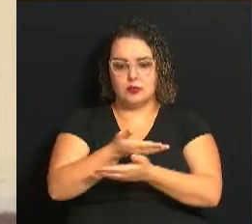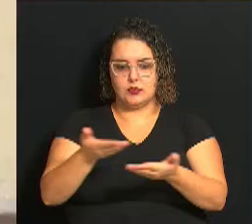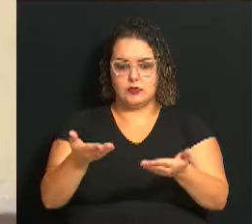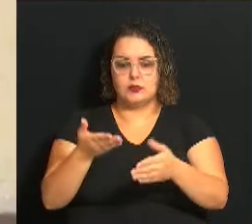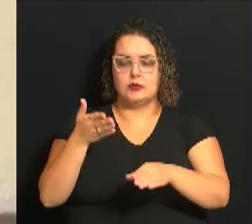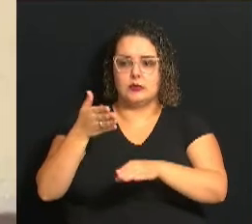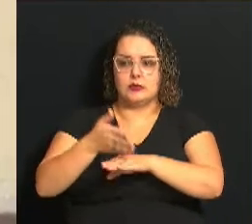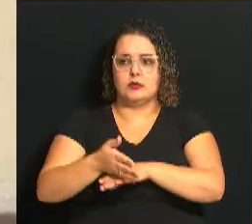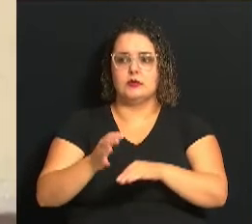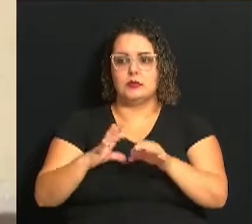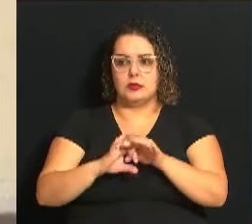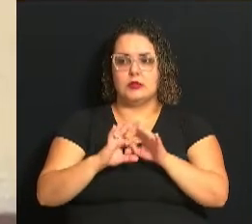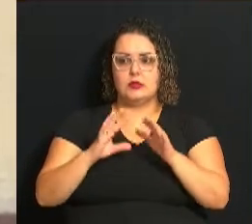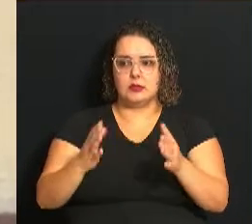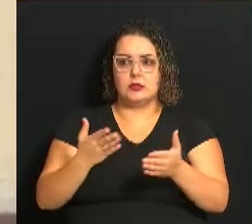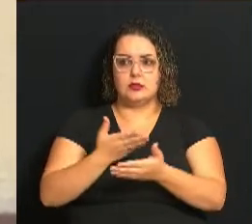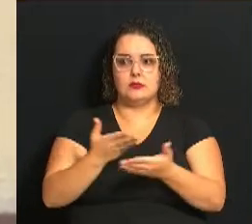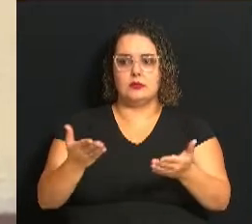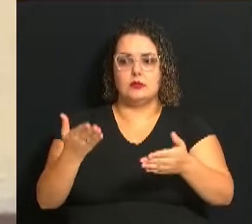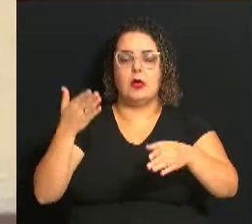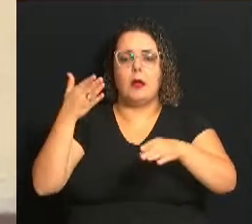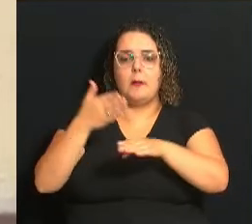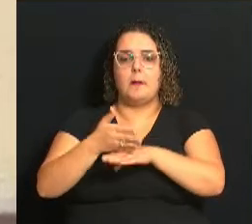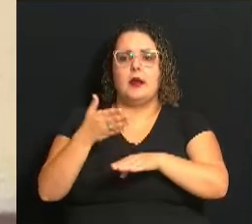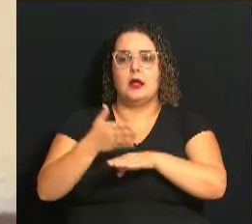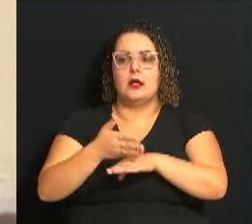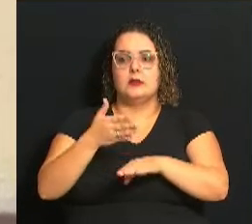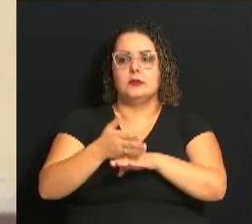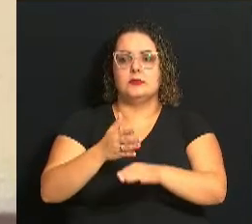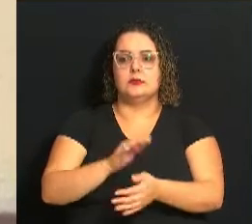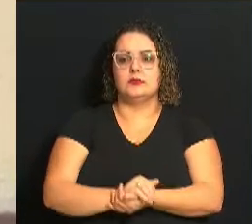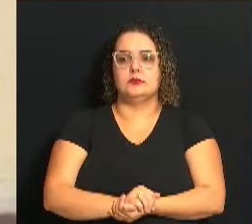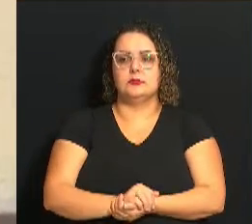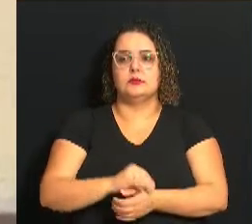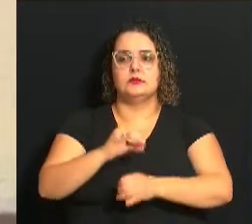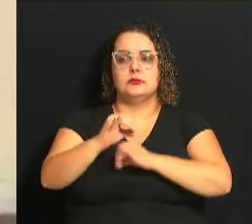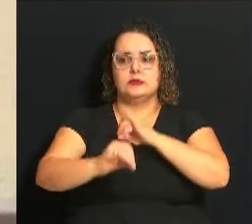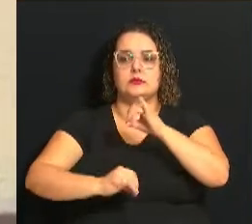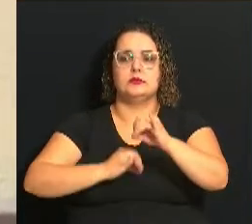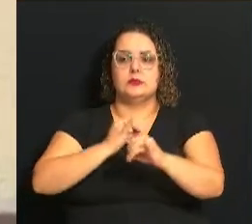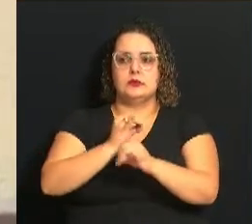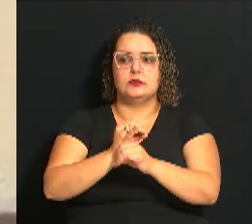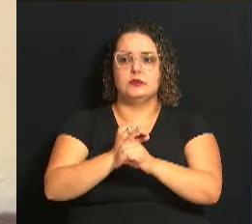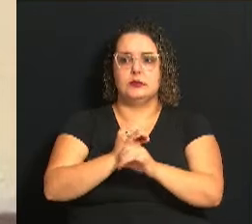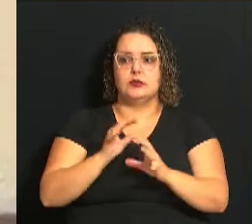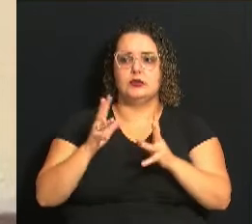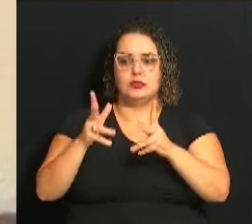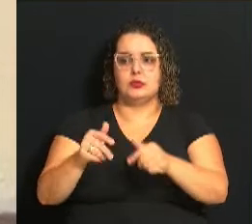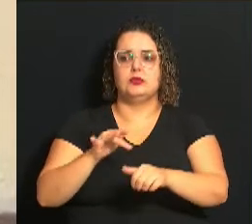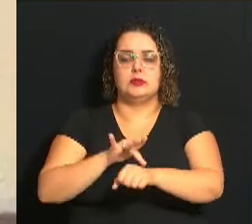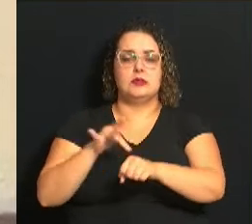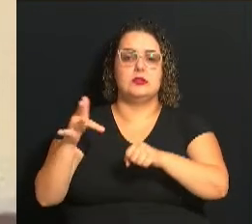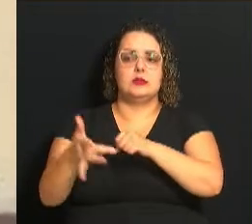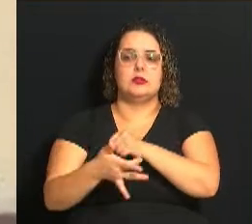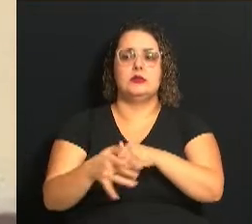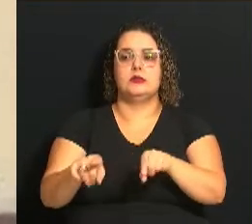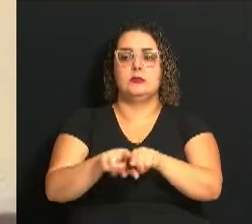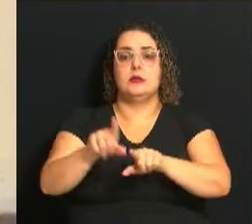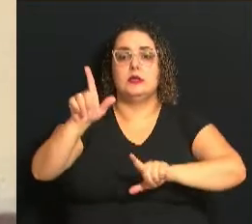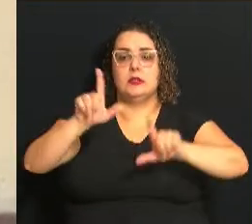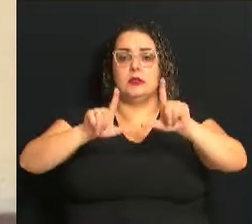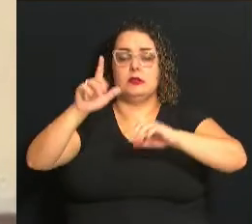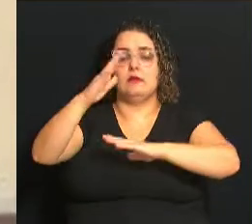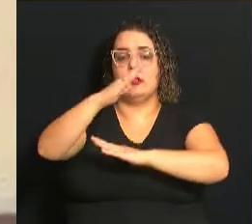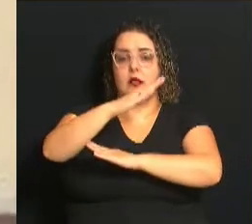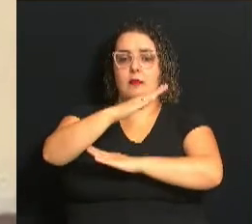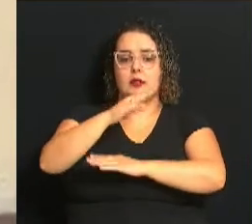e deixo aberto a participação aos internautas, né, os seguidores aí das redes sociais ou também da TV Câmara. Entre